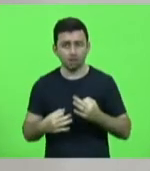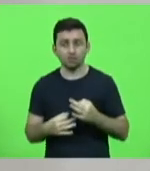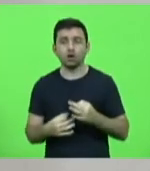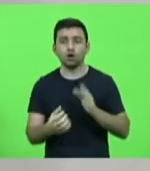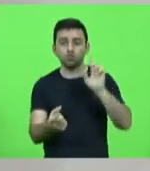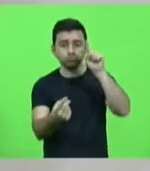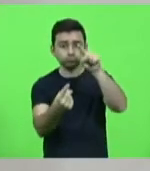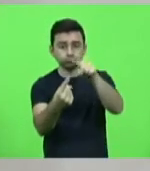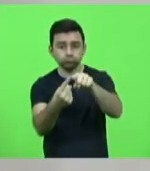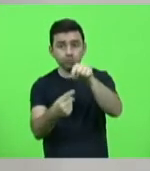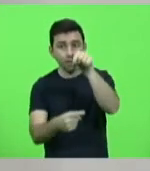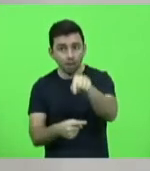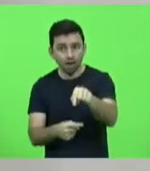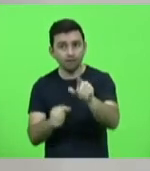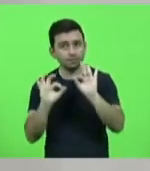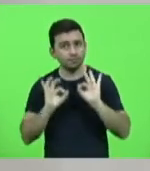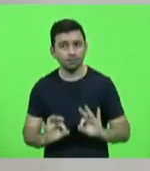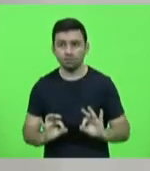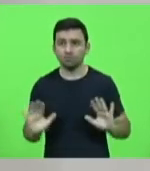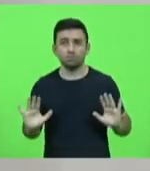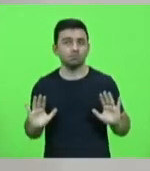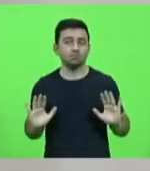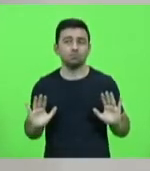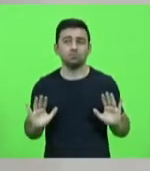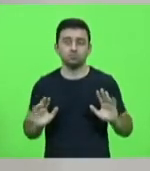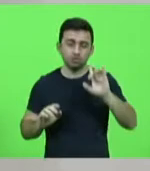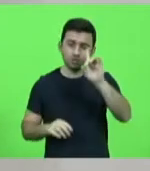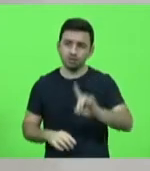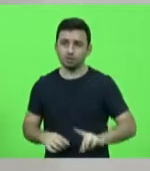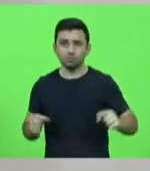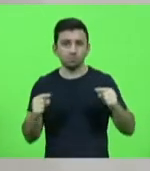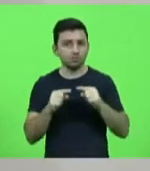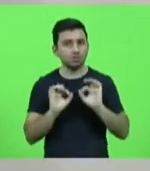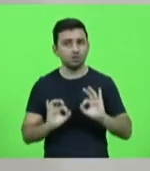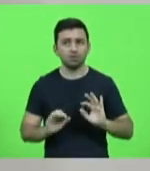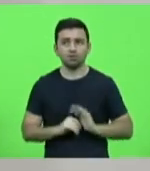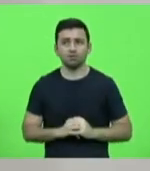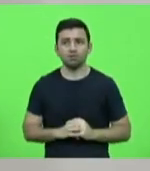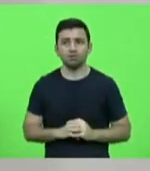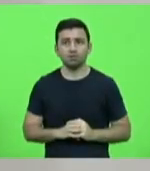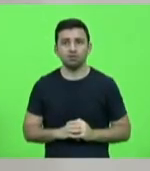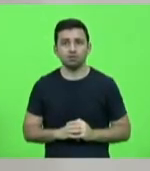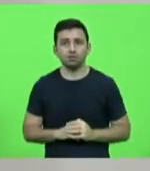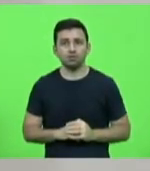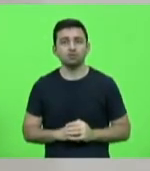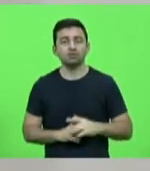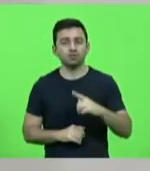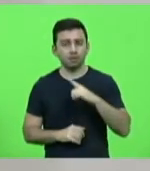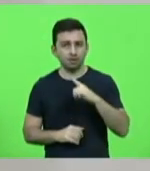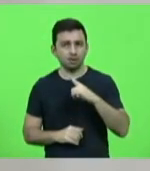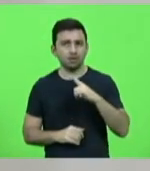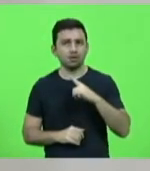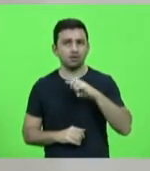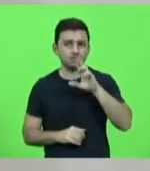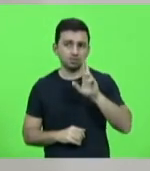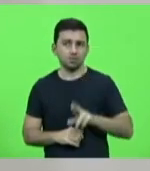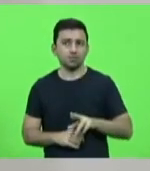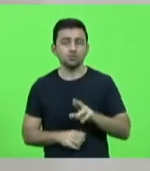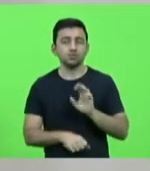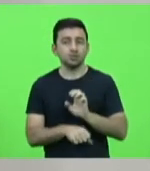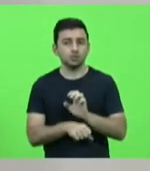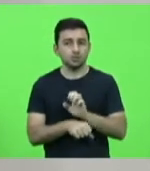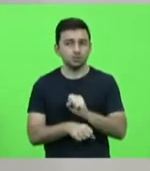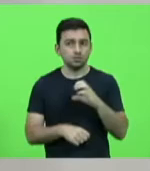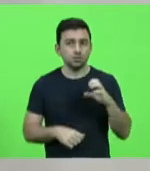caminhar daqui lá e terei esse direito. Então, assiste razão ao Estado, nós